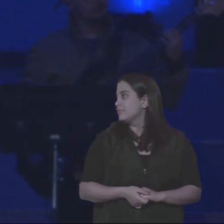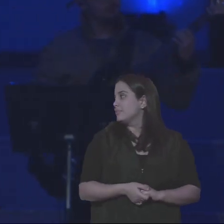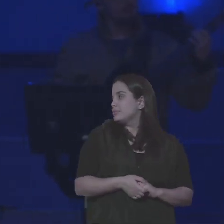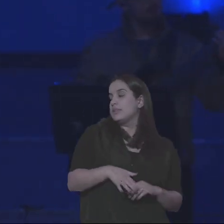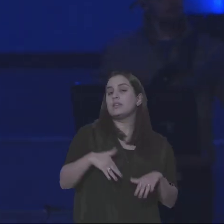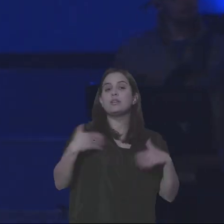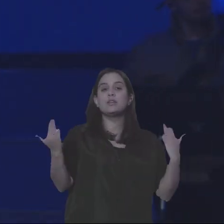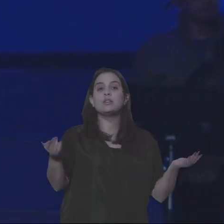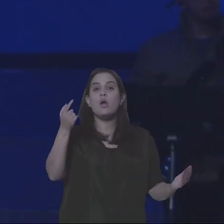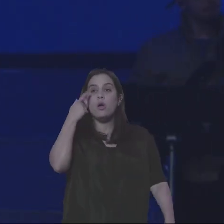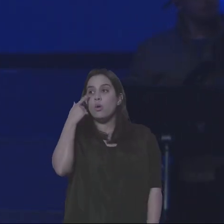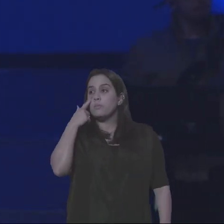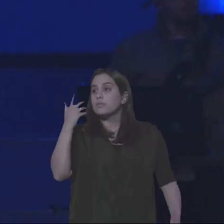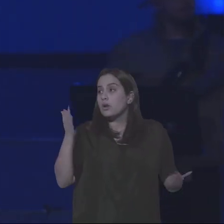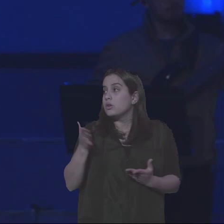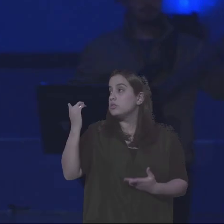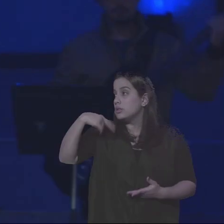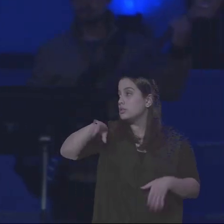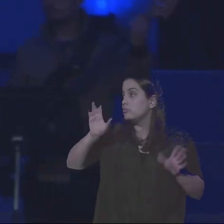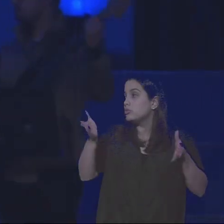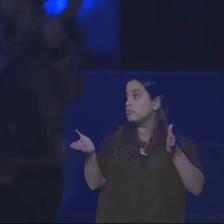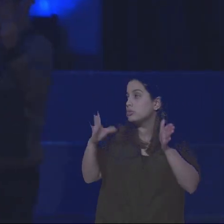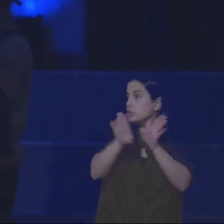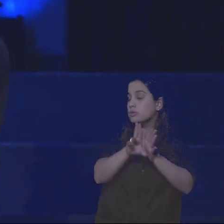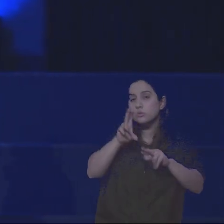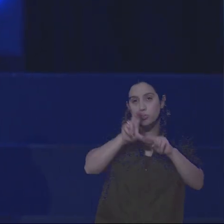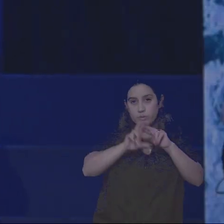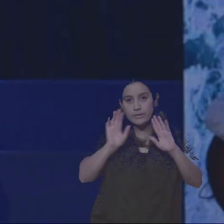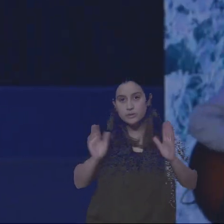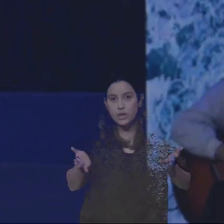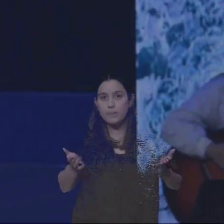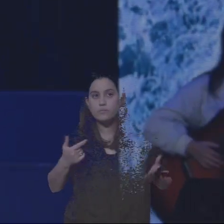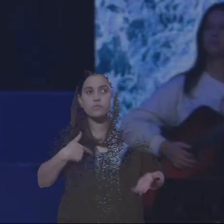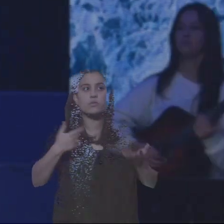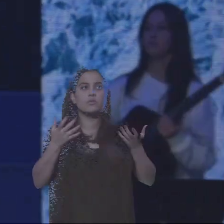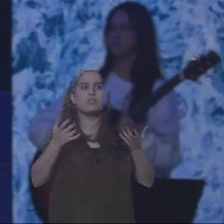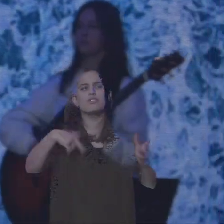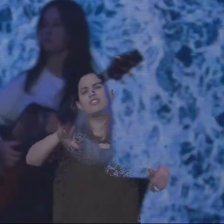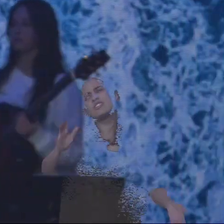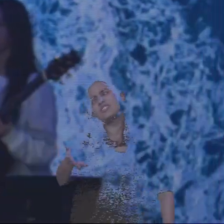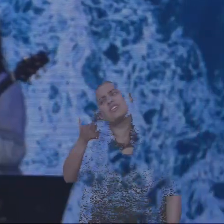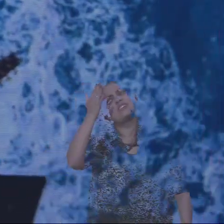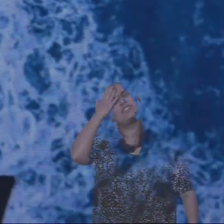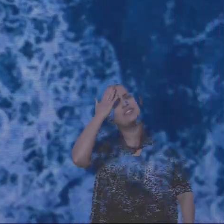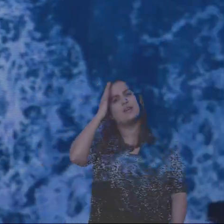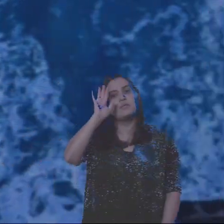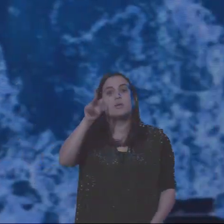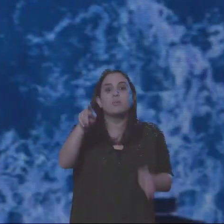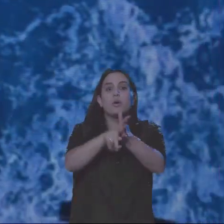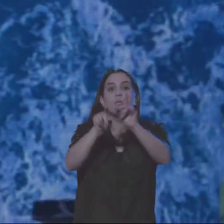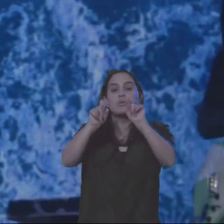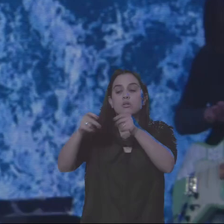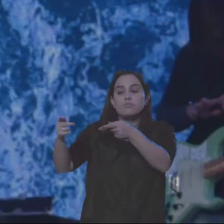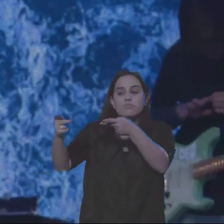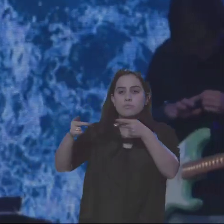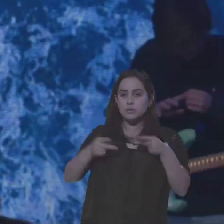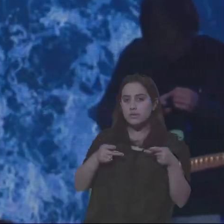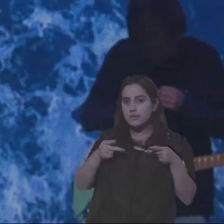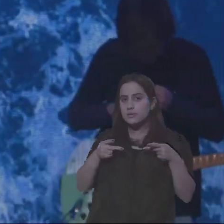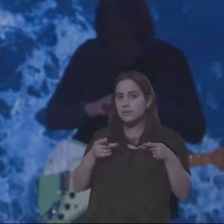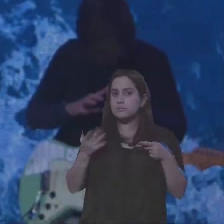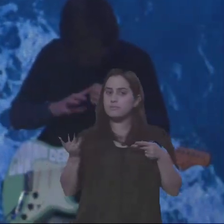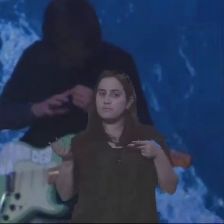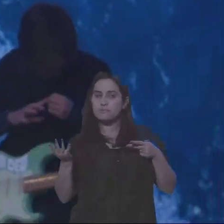Então, agora se vocês estão terminando de chegar no lugar de vocês, eu quero... Vocês já sabem que momento que é esse, né? Dos visitantes.